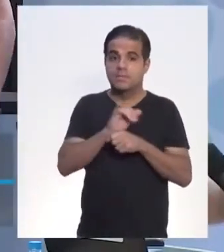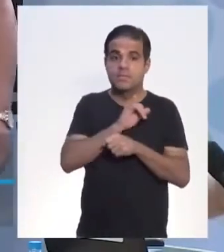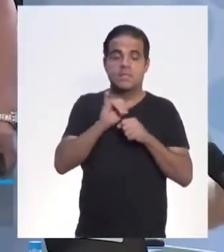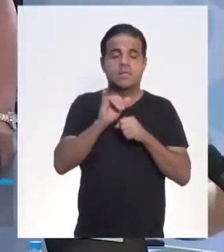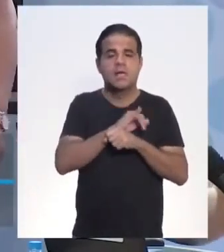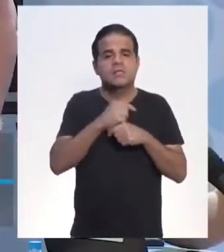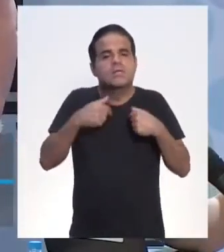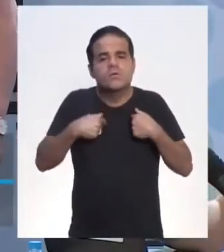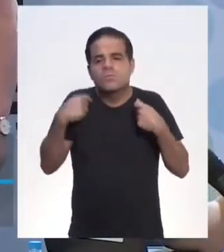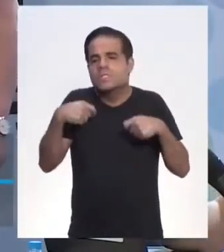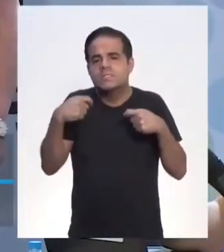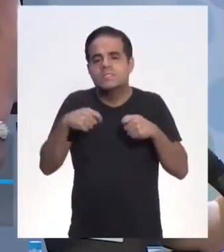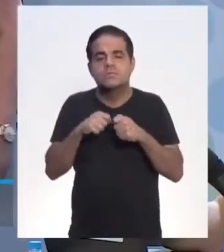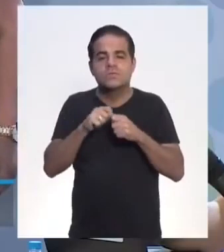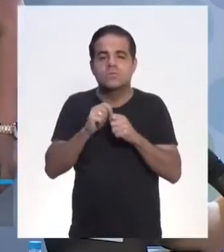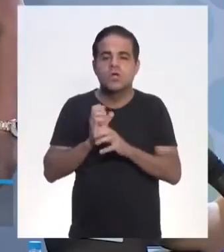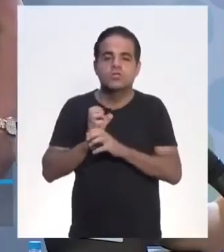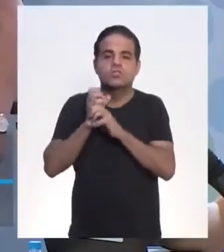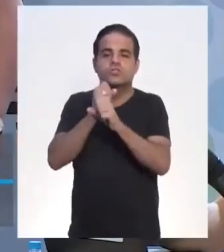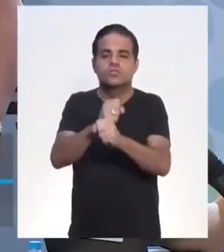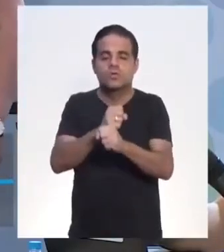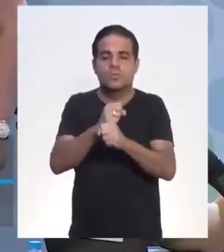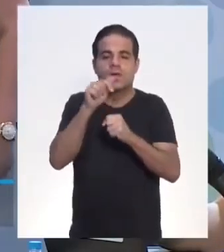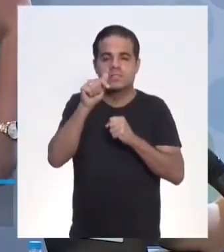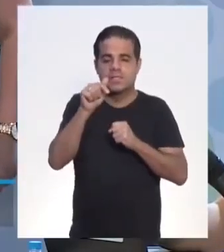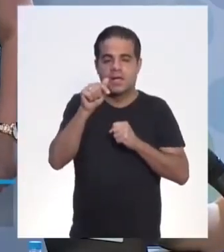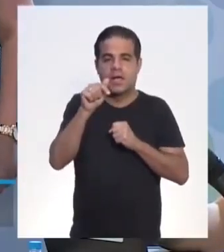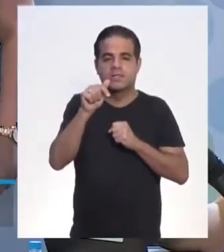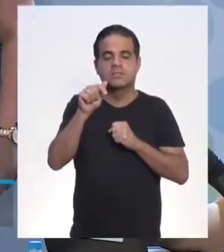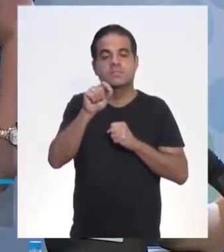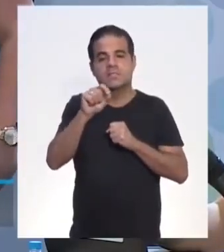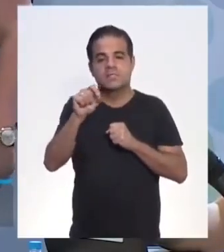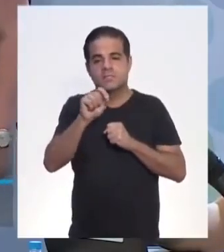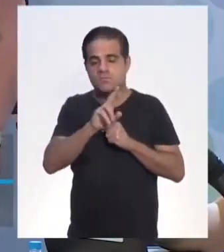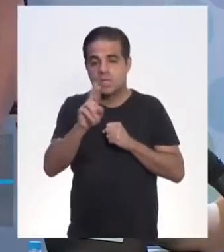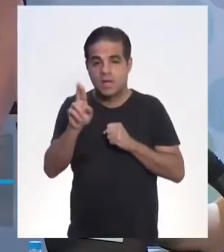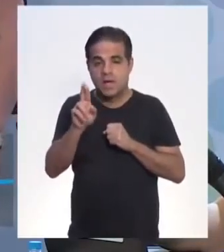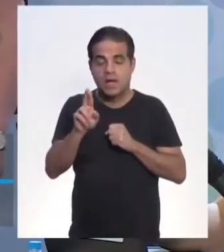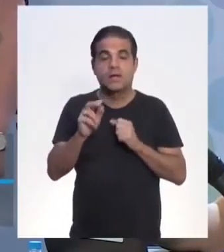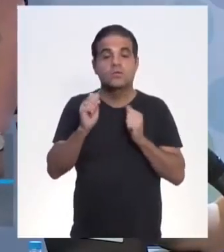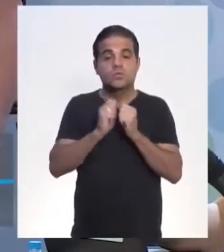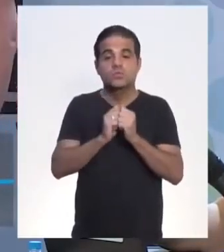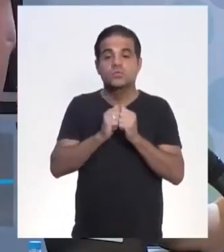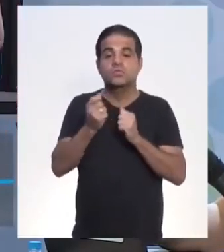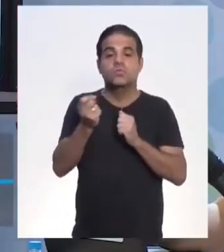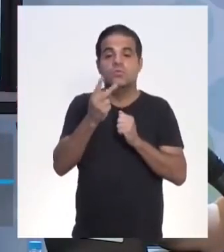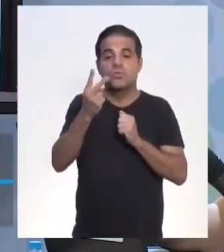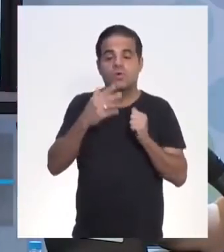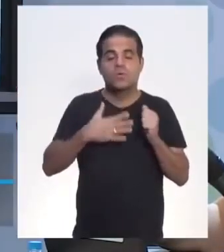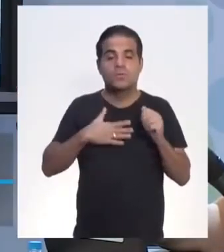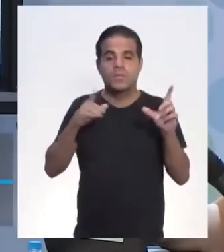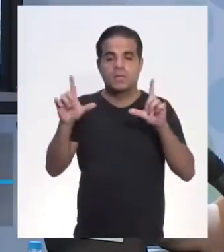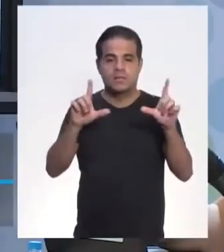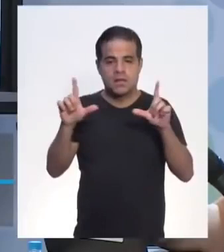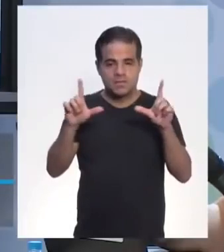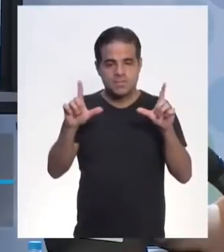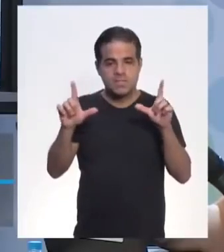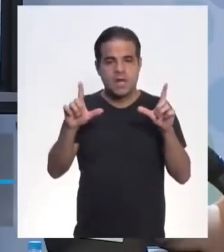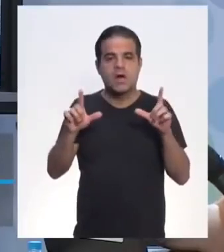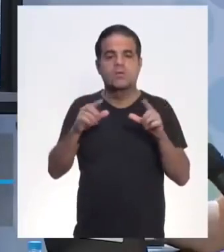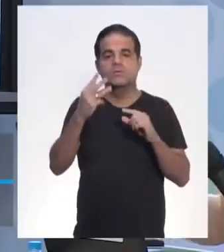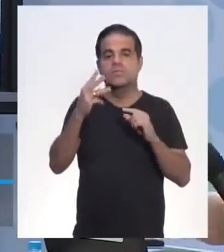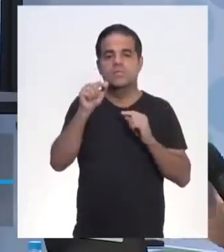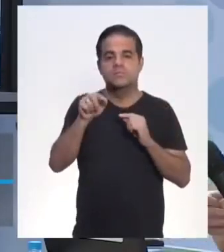que que a precisa fazer somar esse 777 reais com o valor da minha televisão